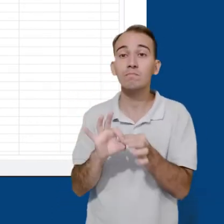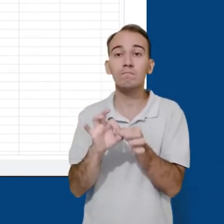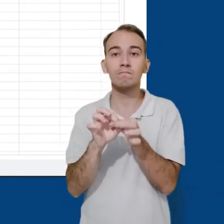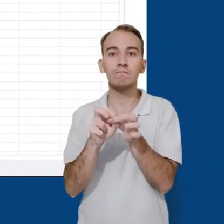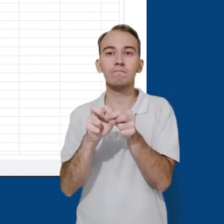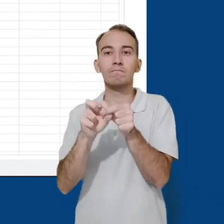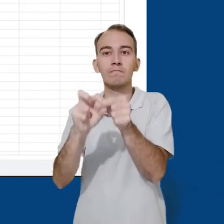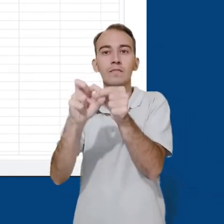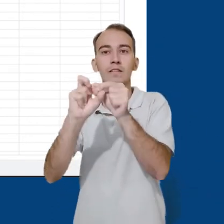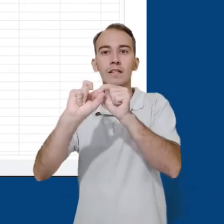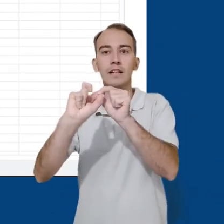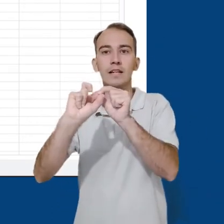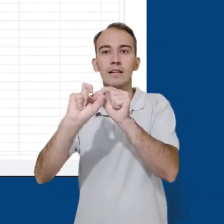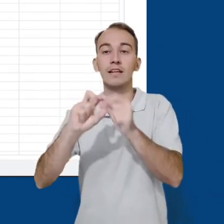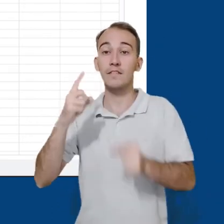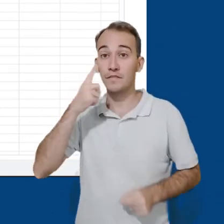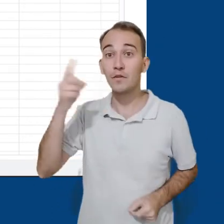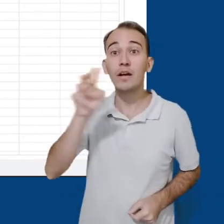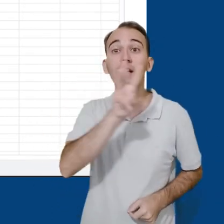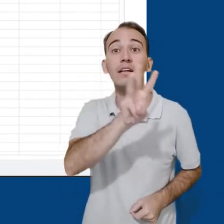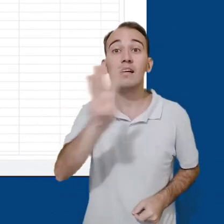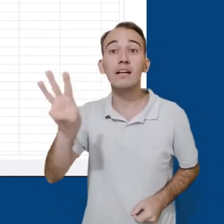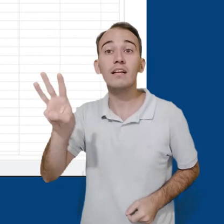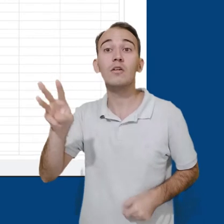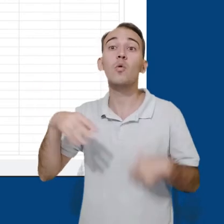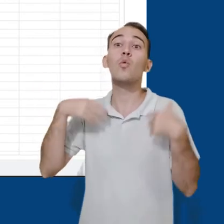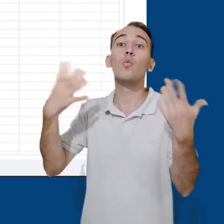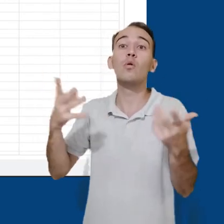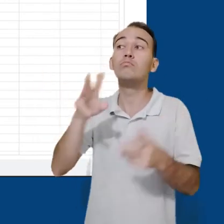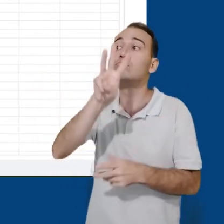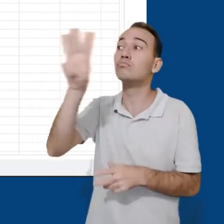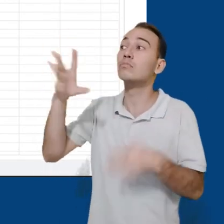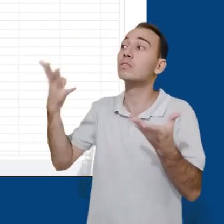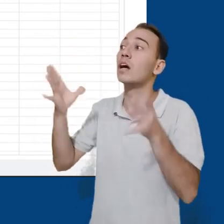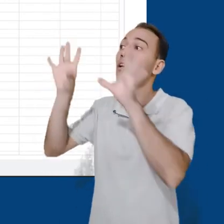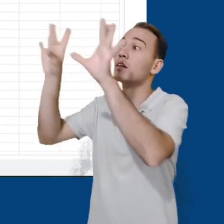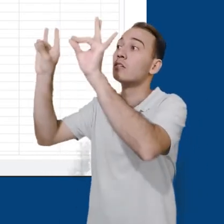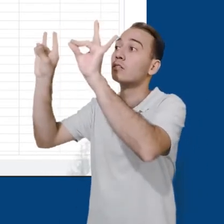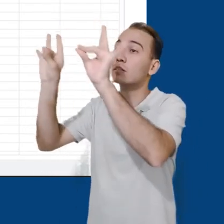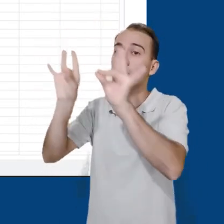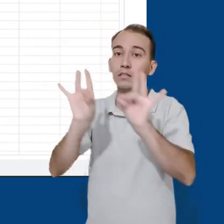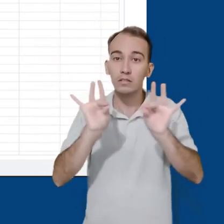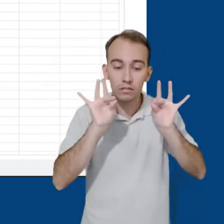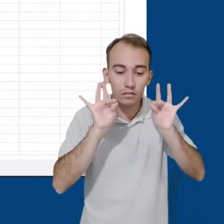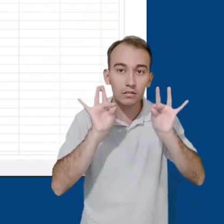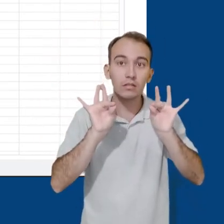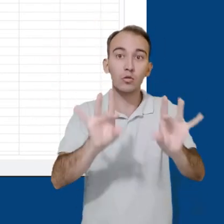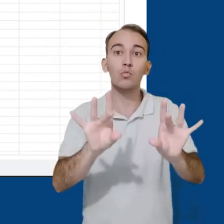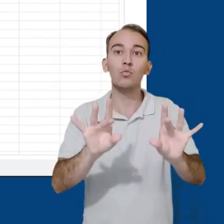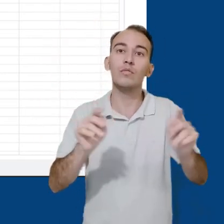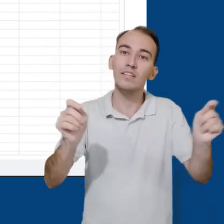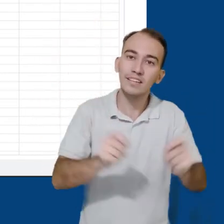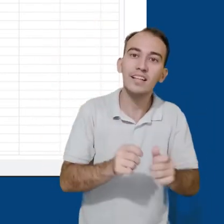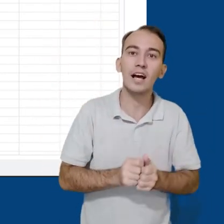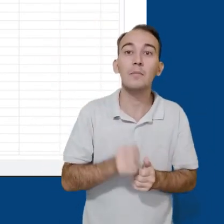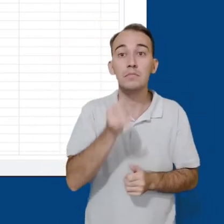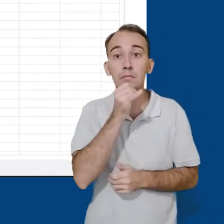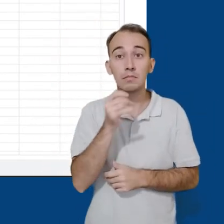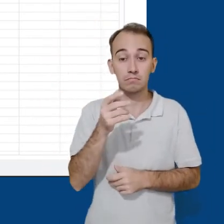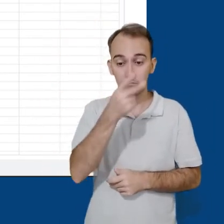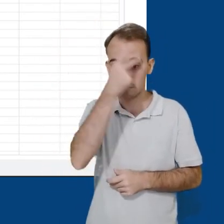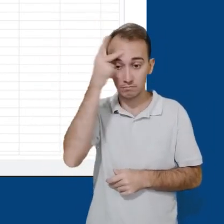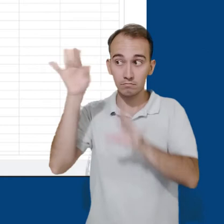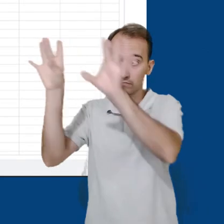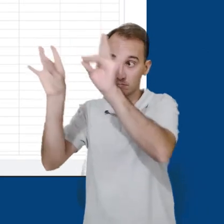a próxima célula que selecionamos anteriormente e podemos digitar o site que desejamos e dar ok podemos também definir com